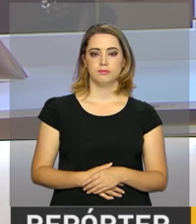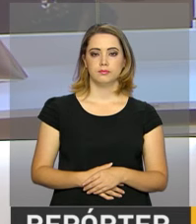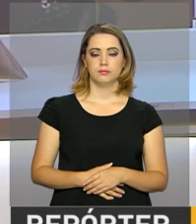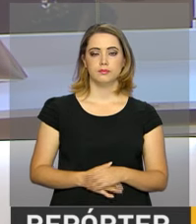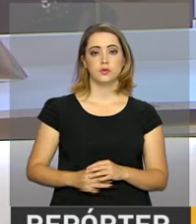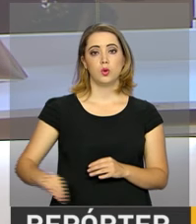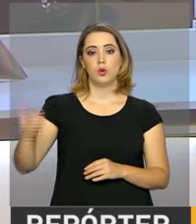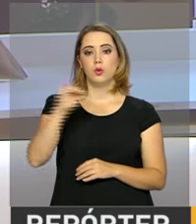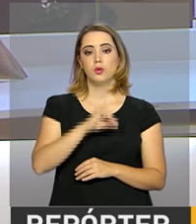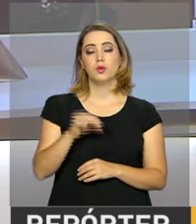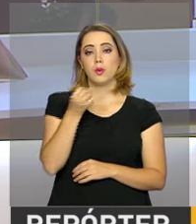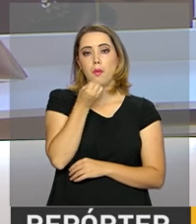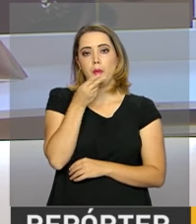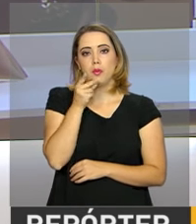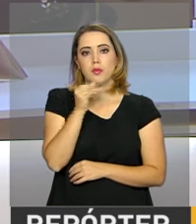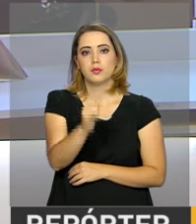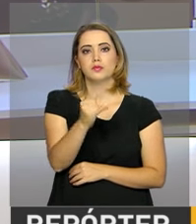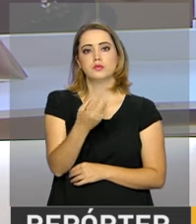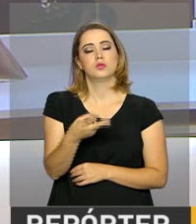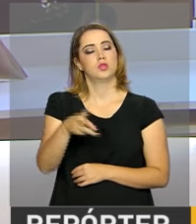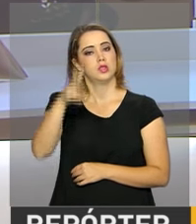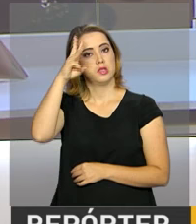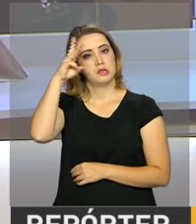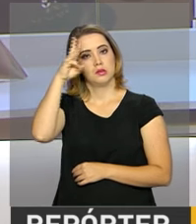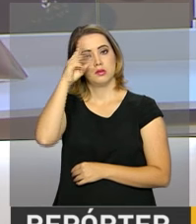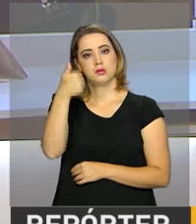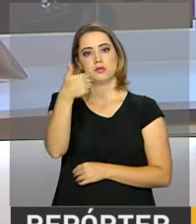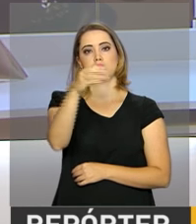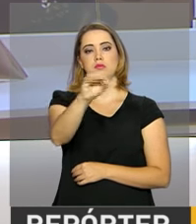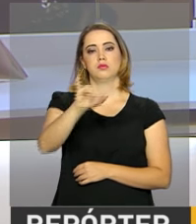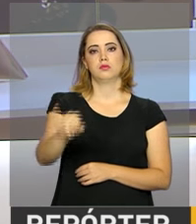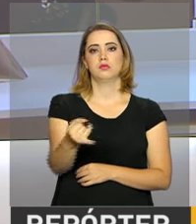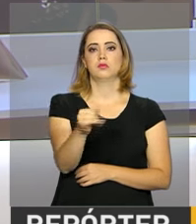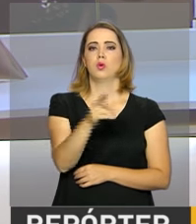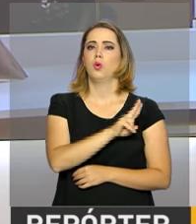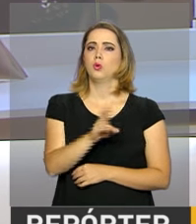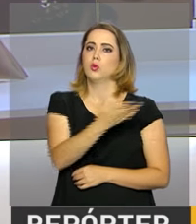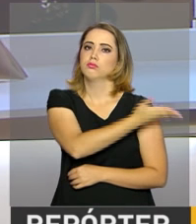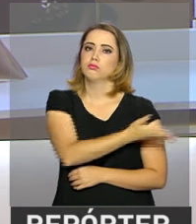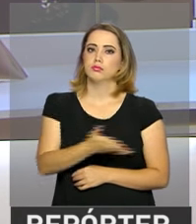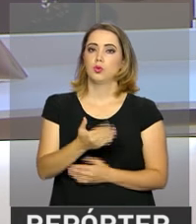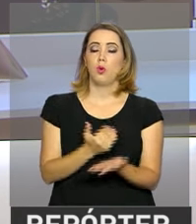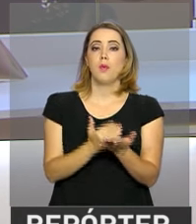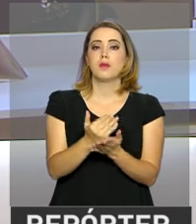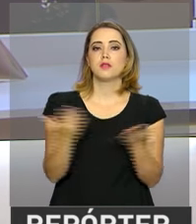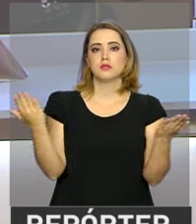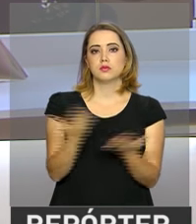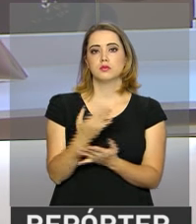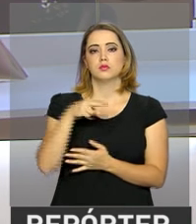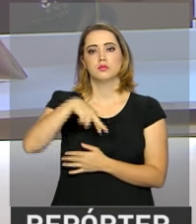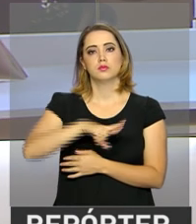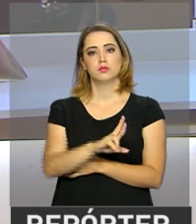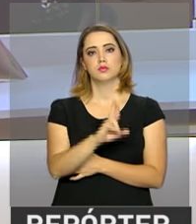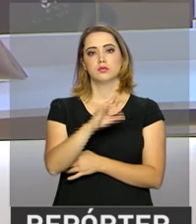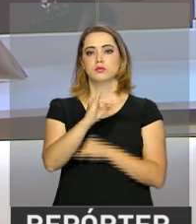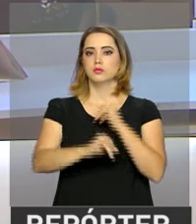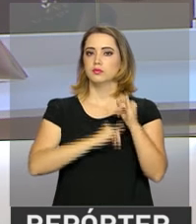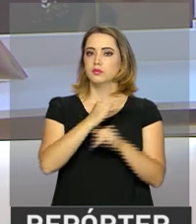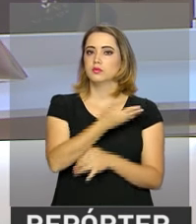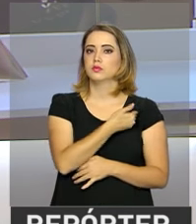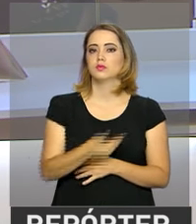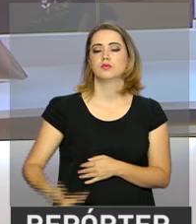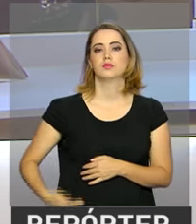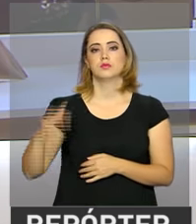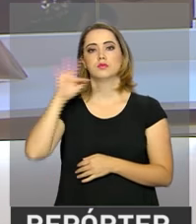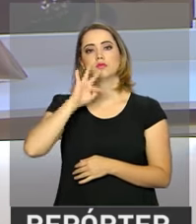Olá, bom dia para você. Terça-feira, 10 de janeiro. Eu sou Renata Corsini e começa agora o Repórter NBR com as